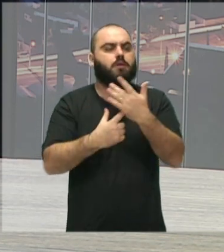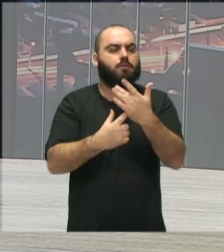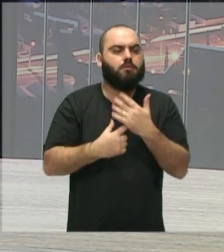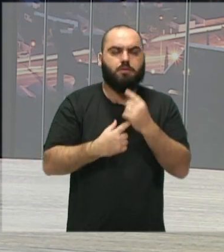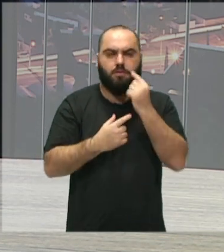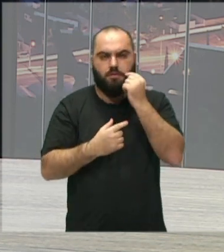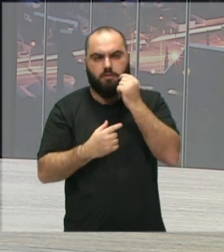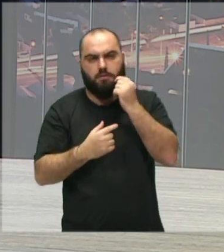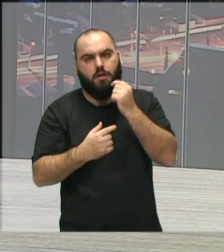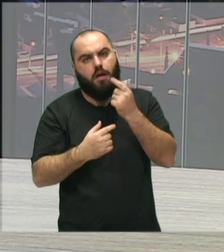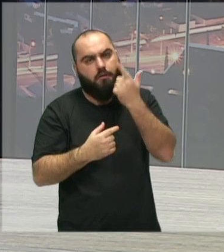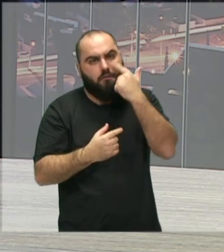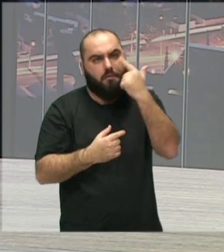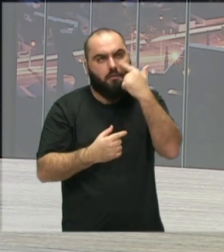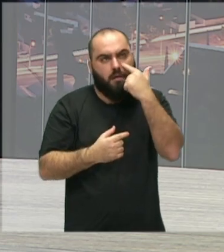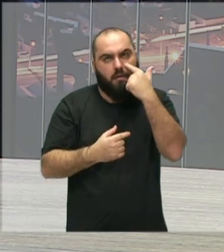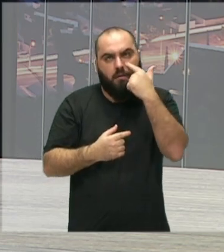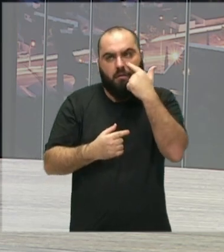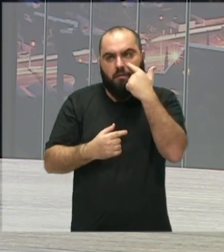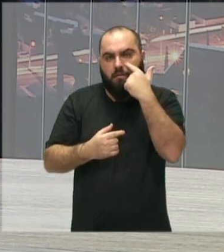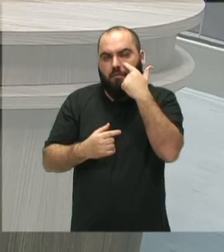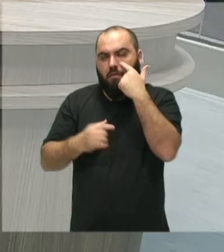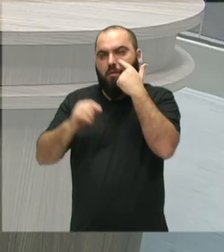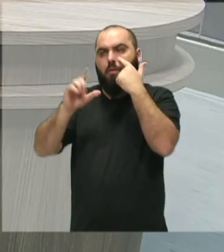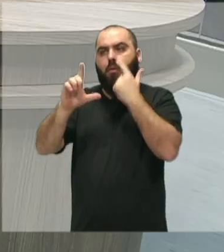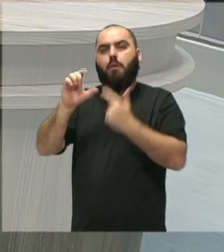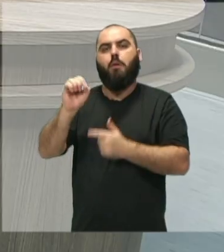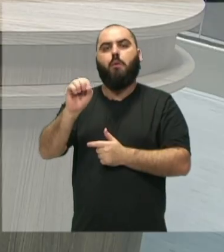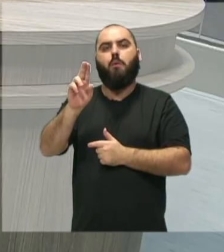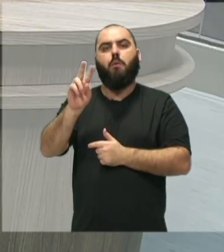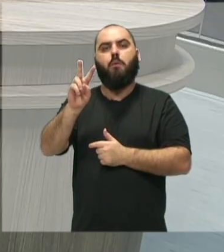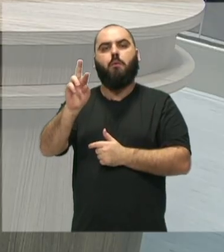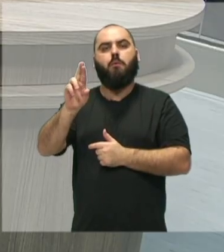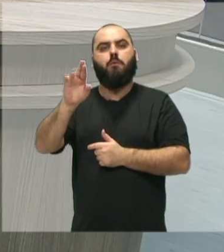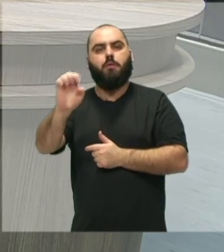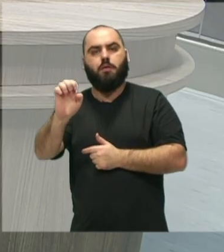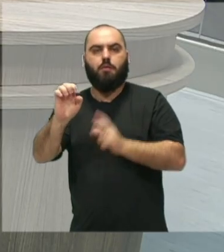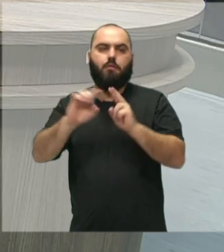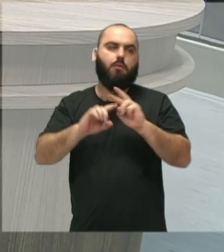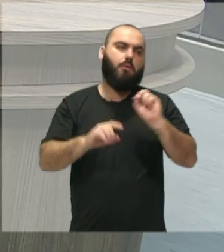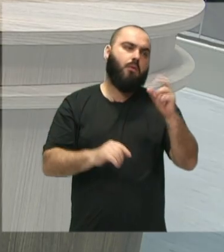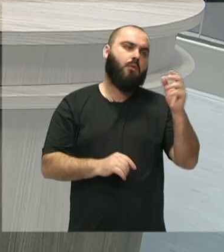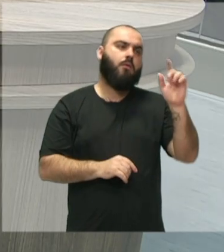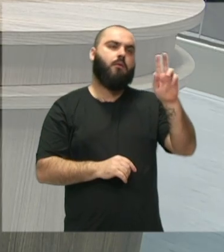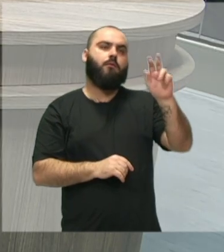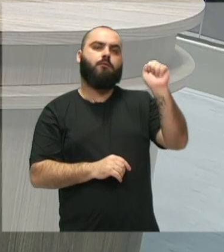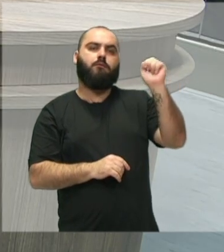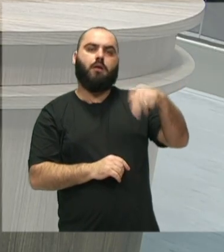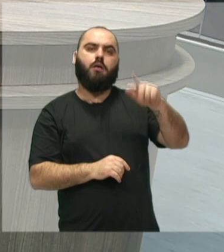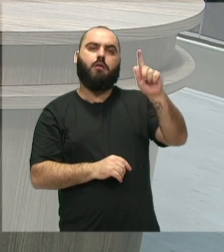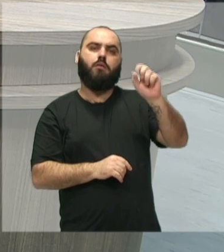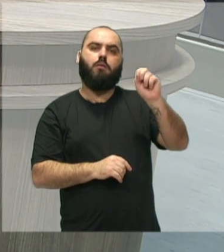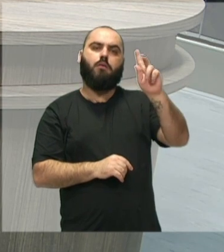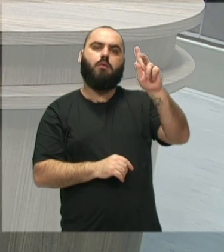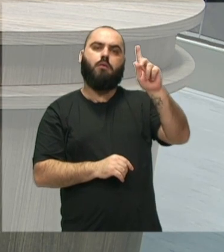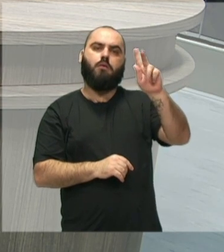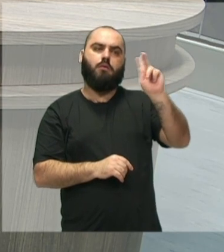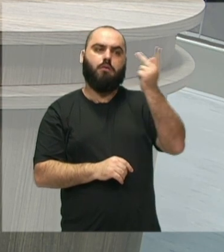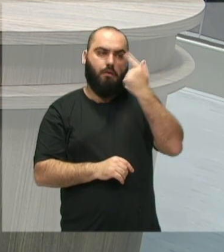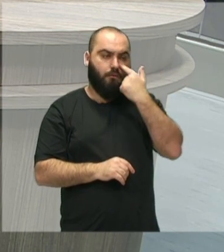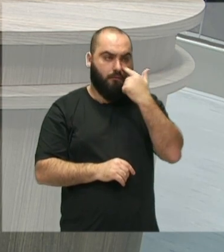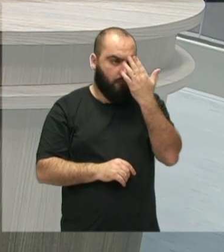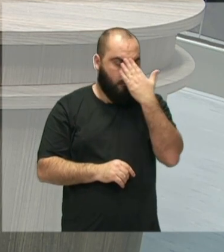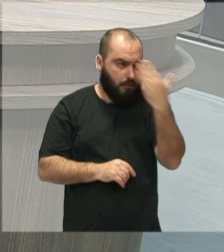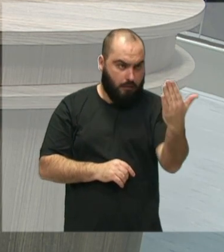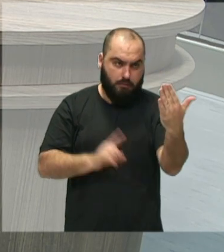o quê, vou ver uma exposição do Louvre, eu vou ver uma exposição de Van Gogh, Não, você não está vendo a obra de arte, né?